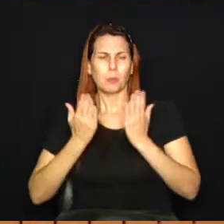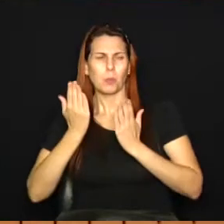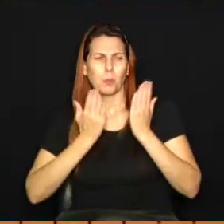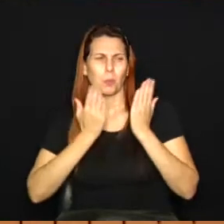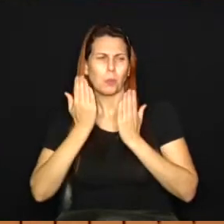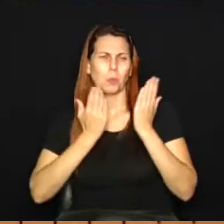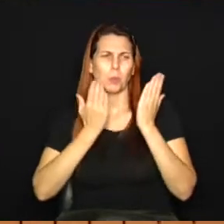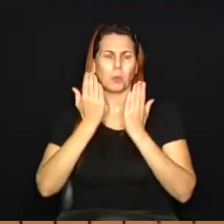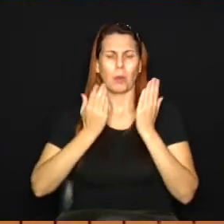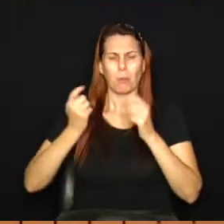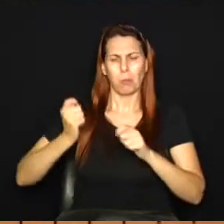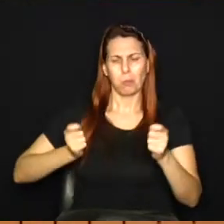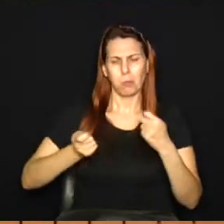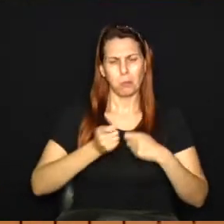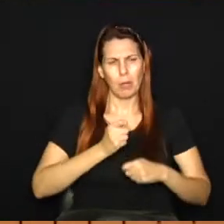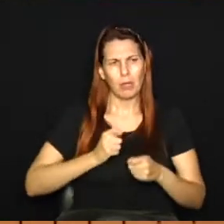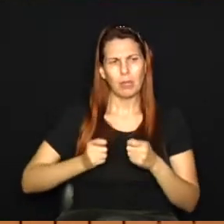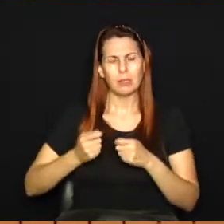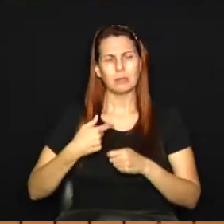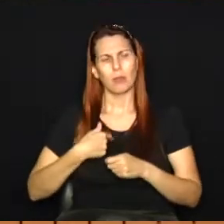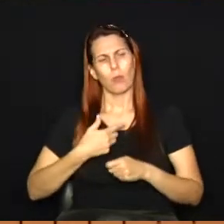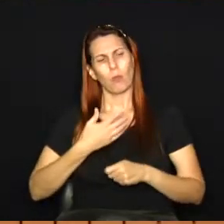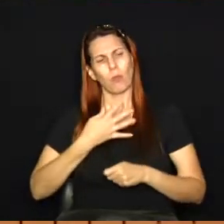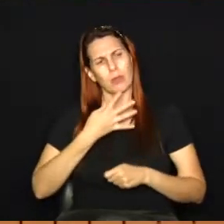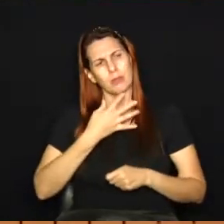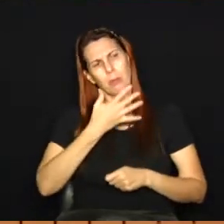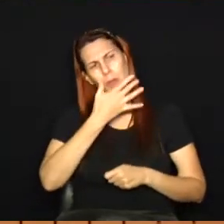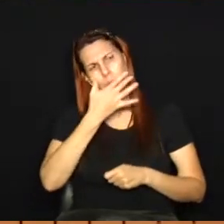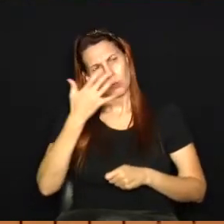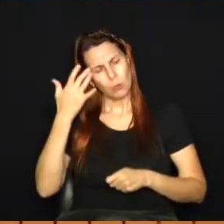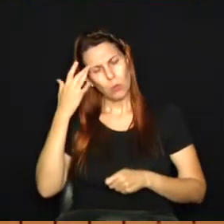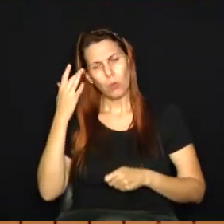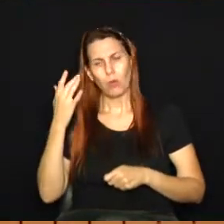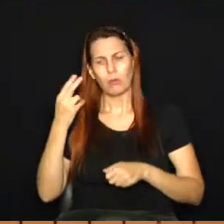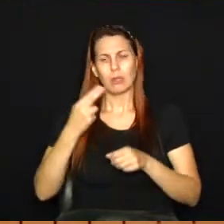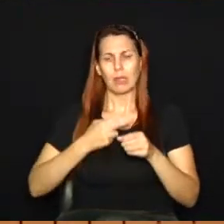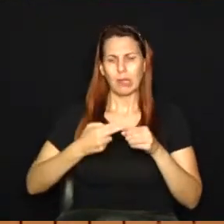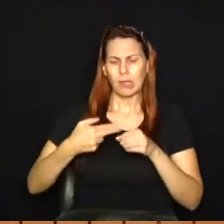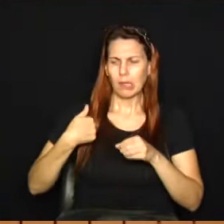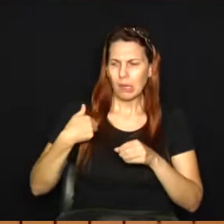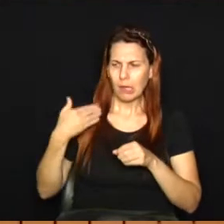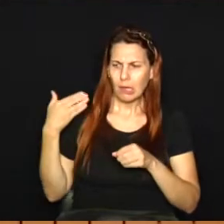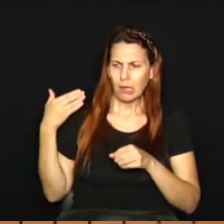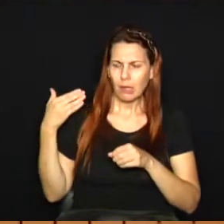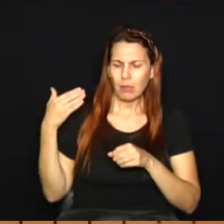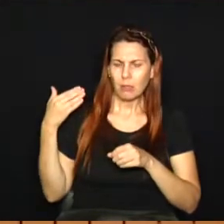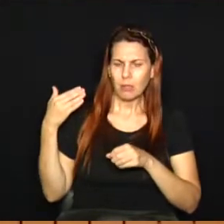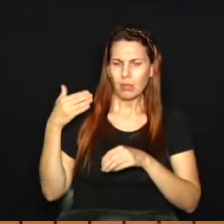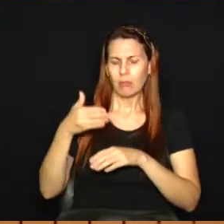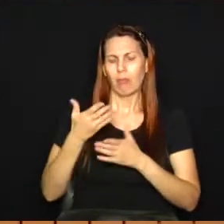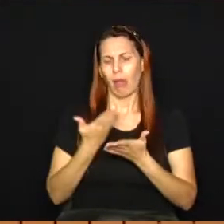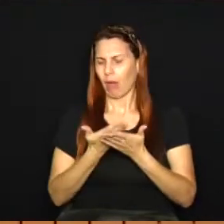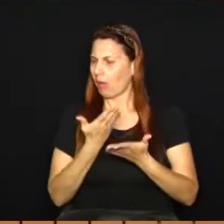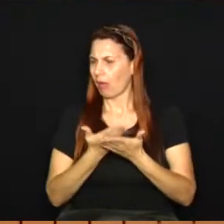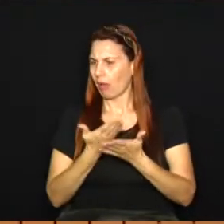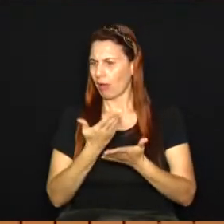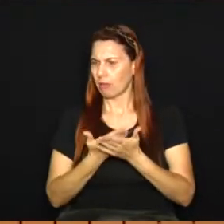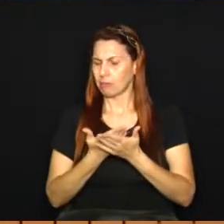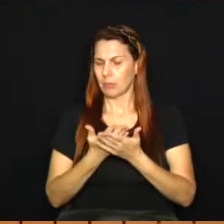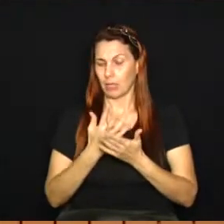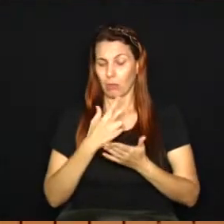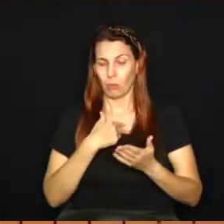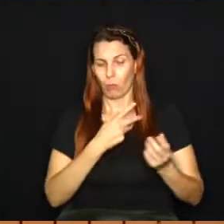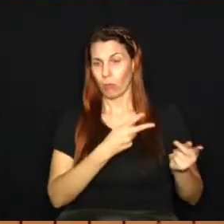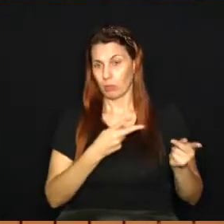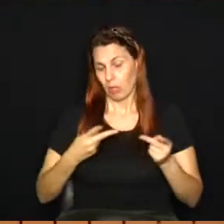orquestra, fui conhecendo pessoas, vim à Unicamp, fazia aula assim como convidado apenas,